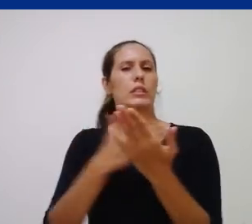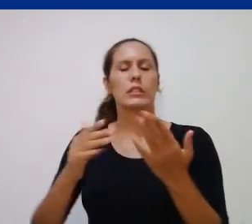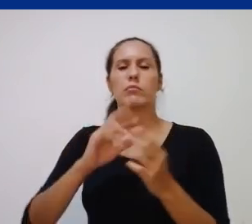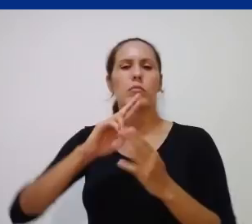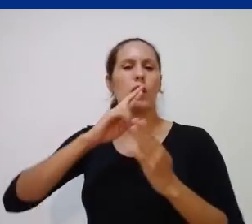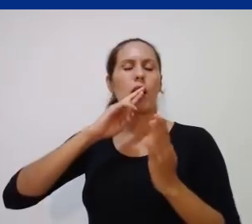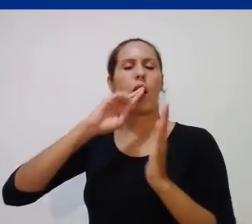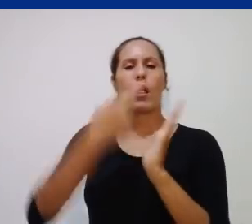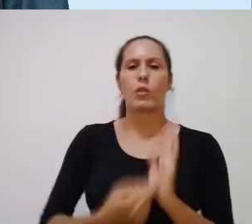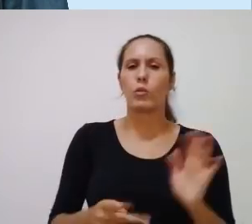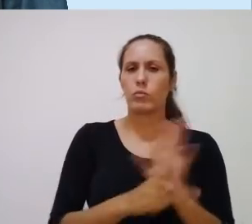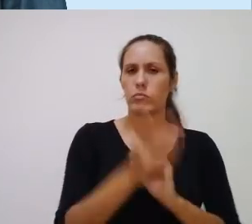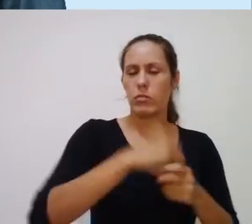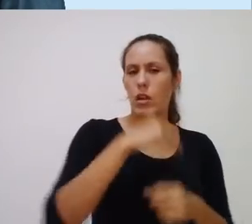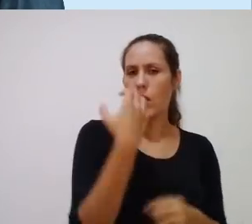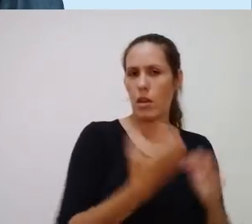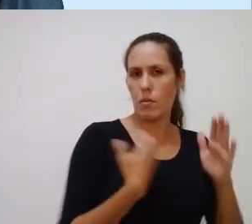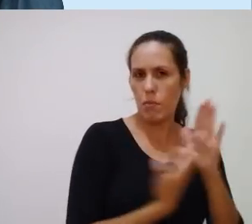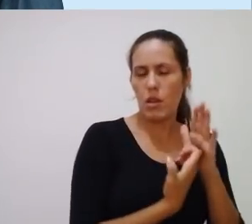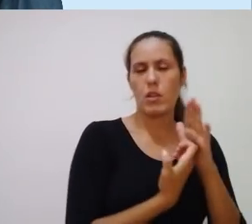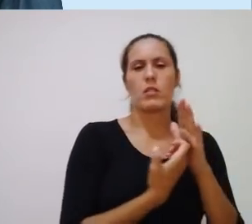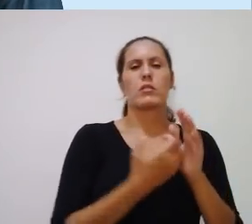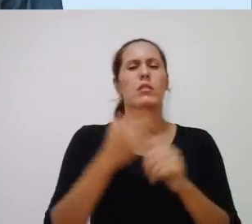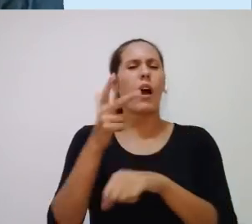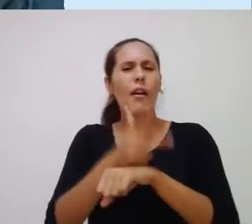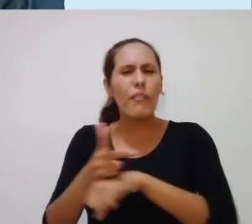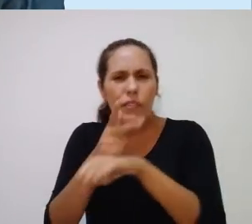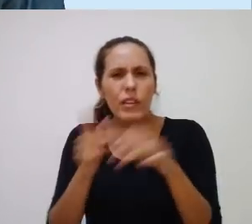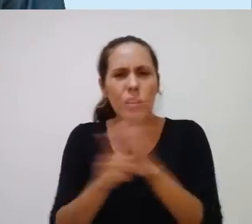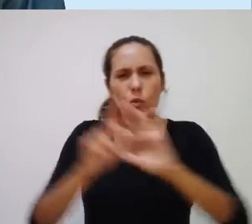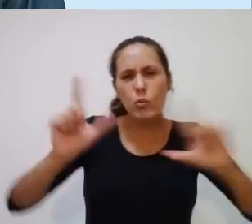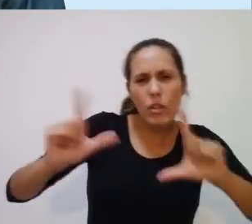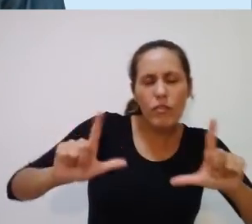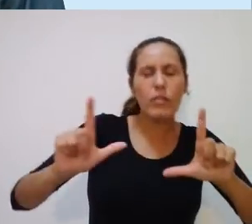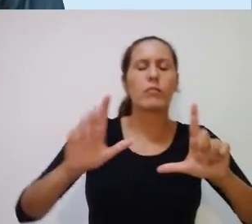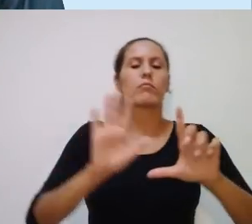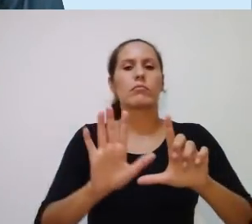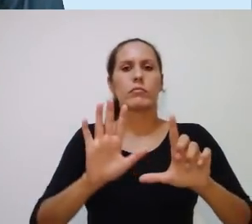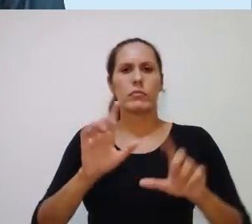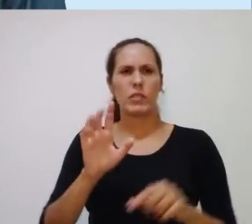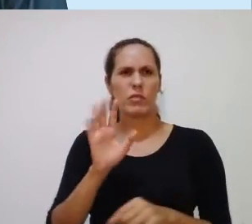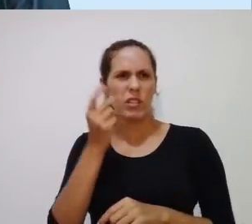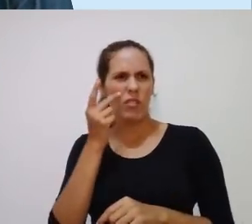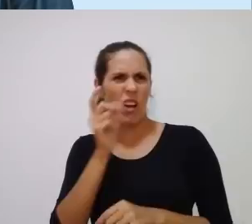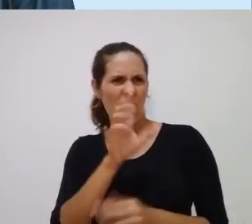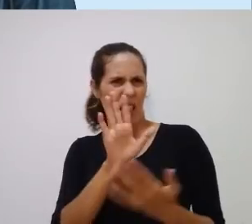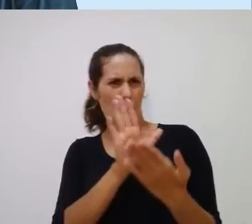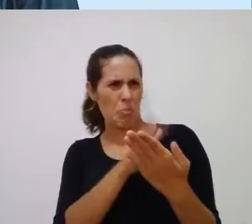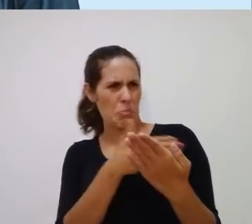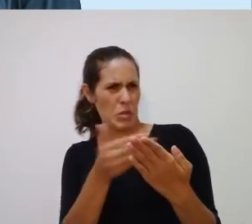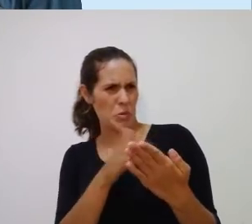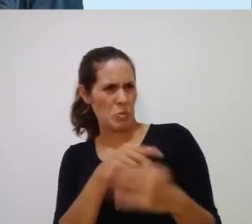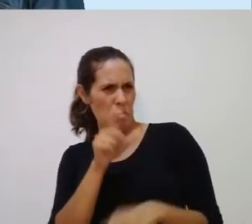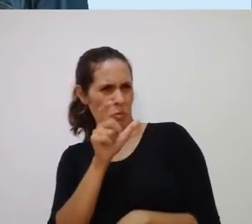televisão. Você pode perguntar, tem ali tapeçaria? Sim. Pintura? O que não é uma... Por exemplo, a